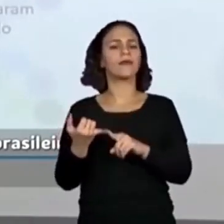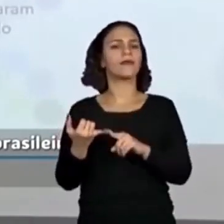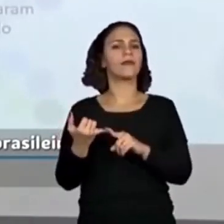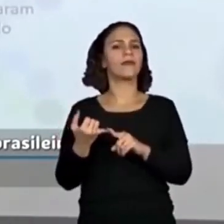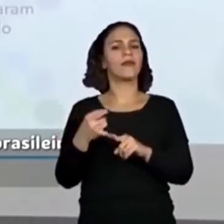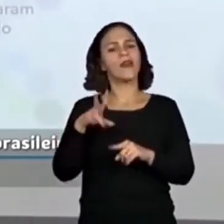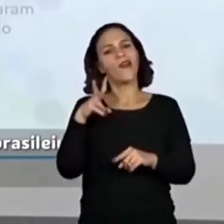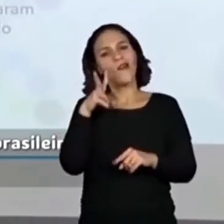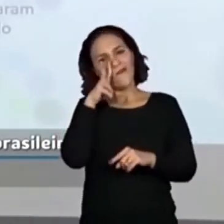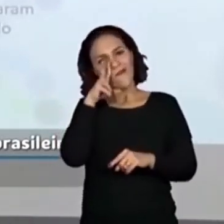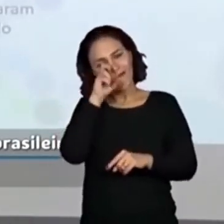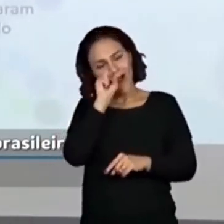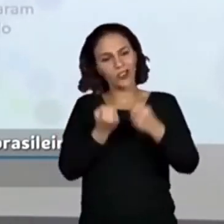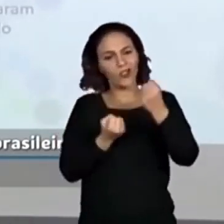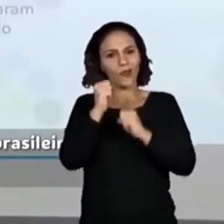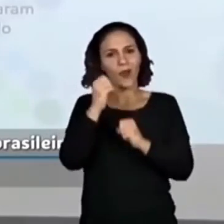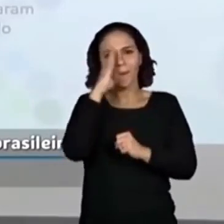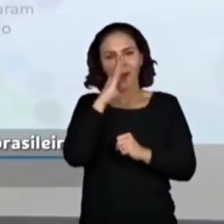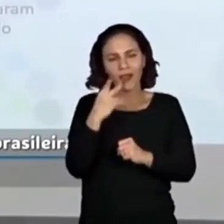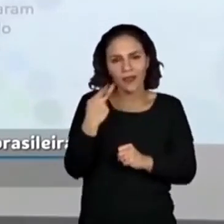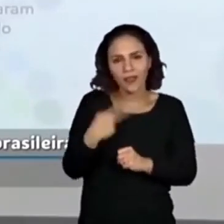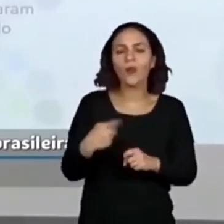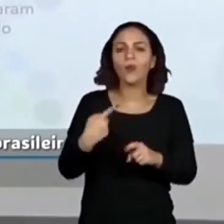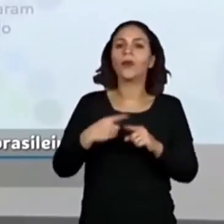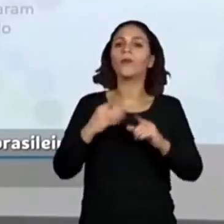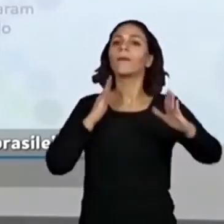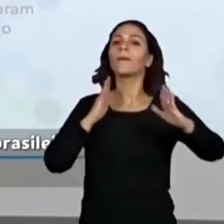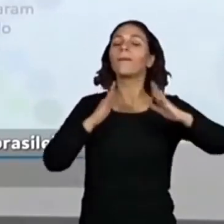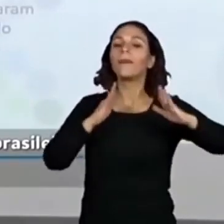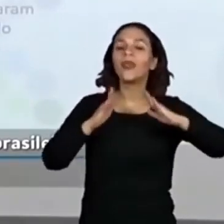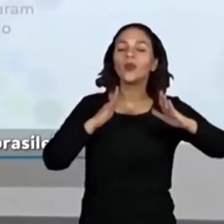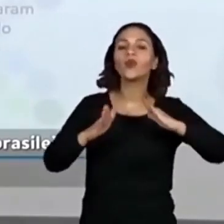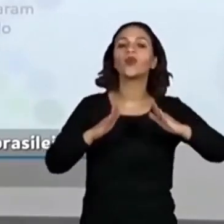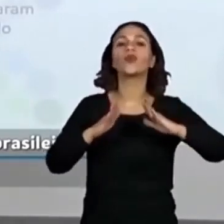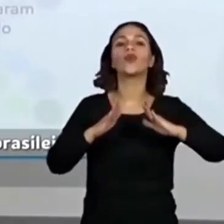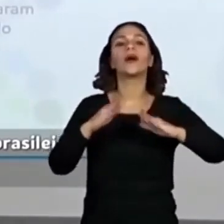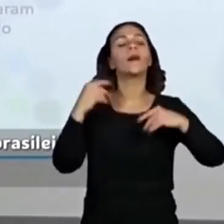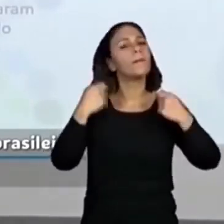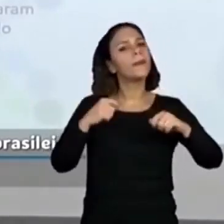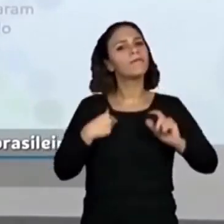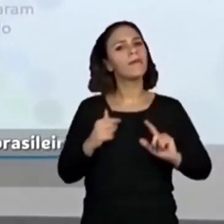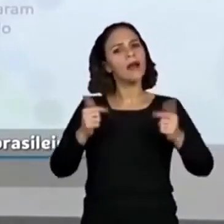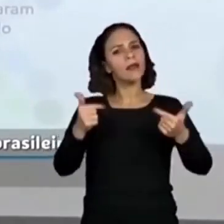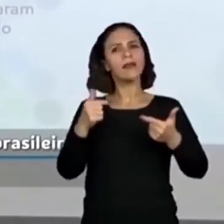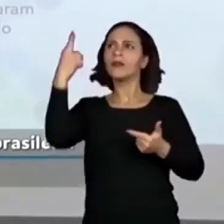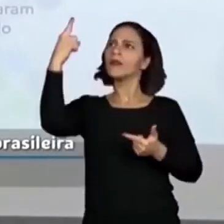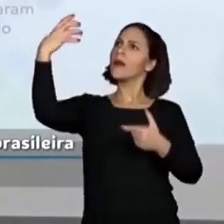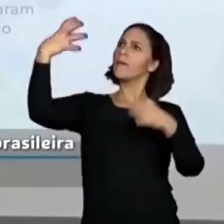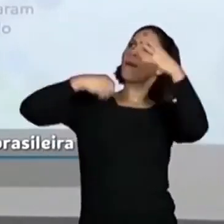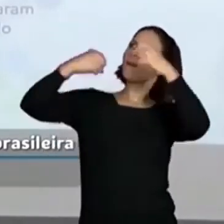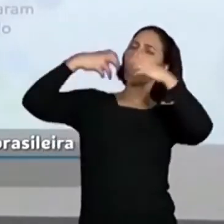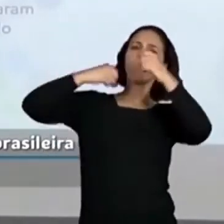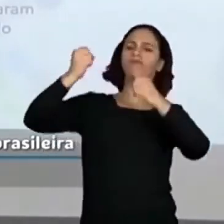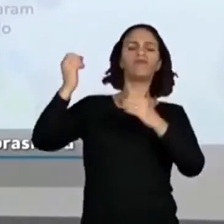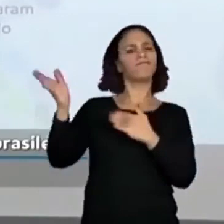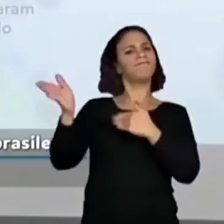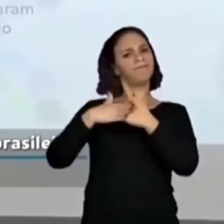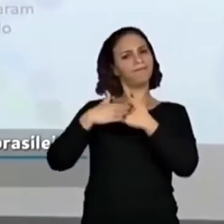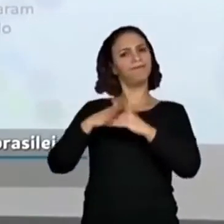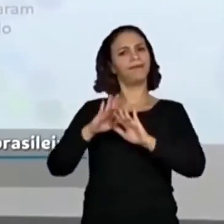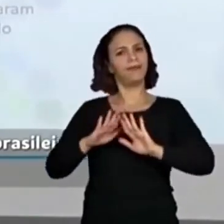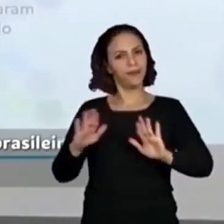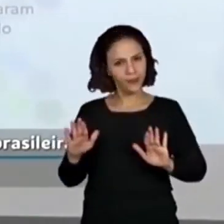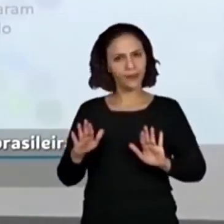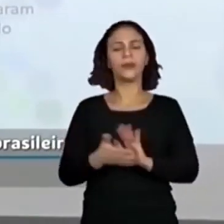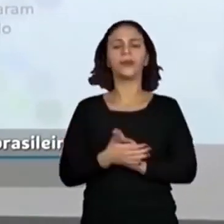indústrias brasileiras, no momento em que o Brasil tinha que tomar uma atitude, e o Getúlio Vargas tomou,